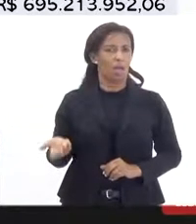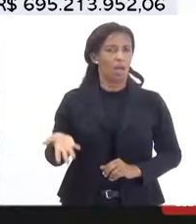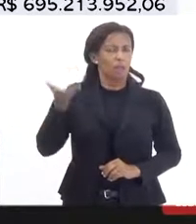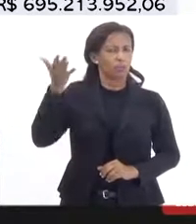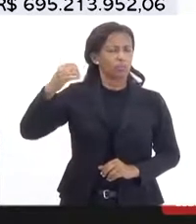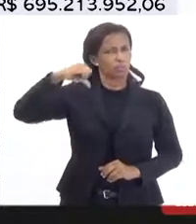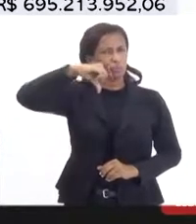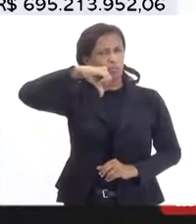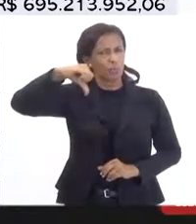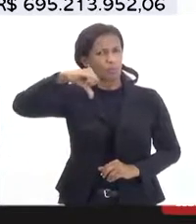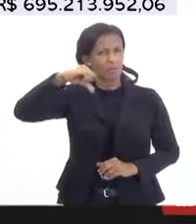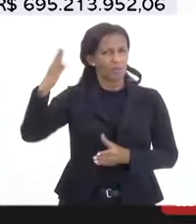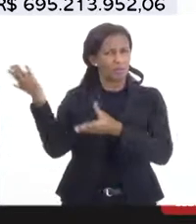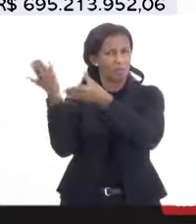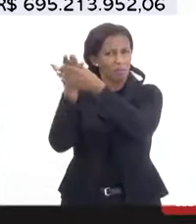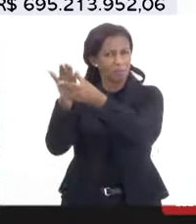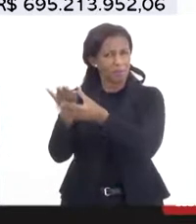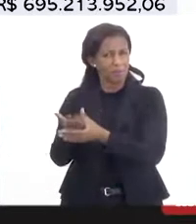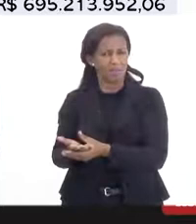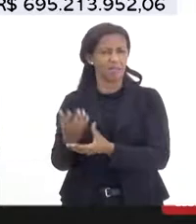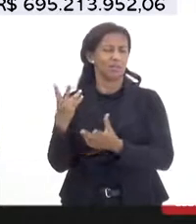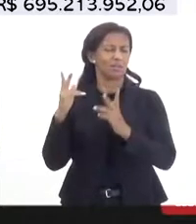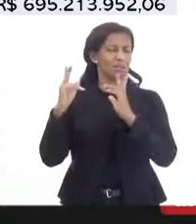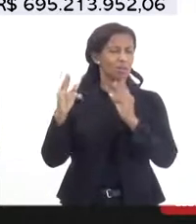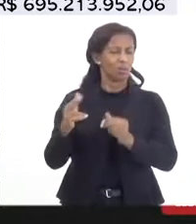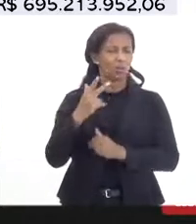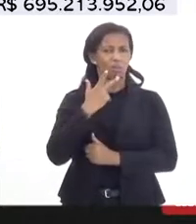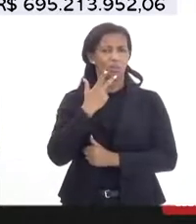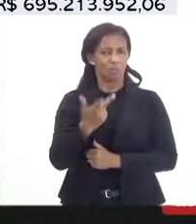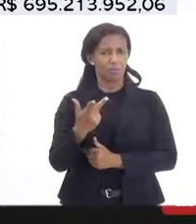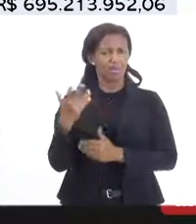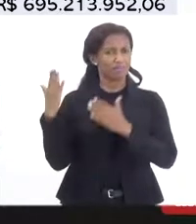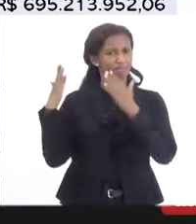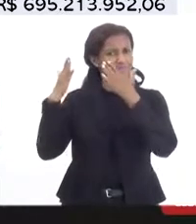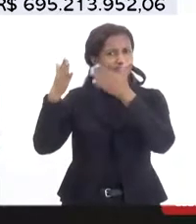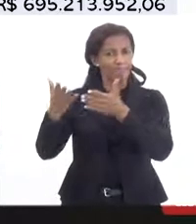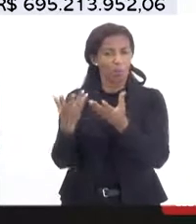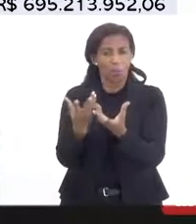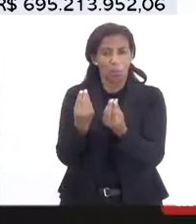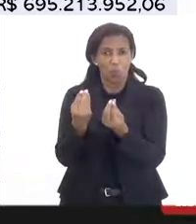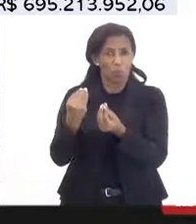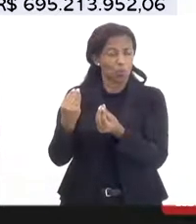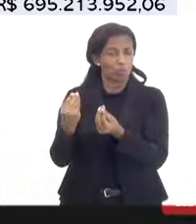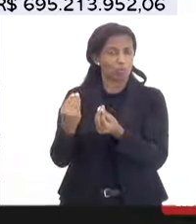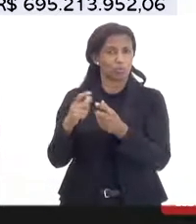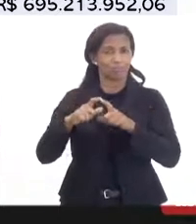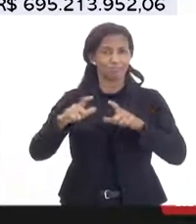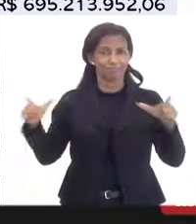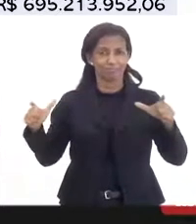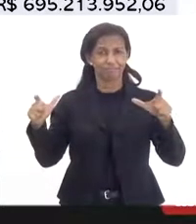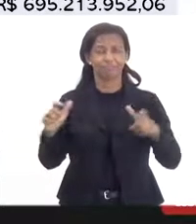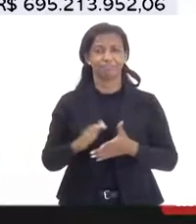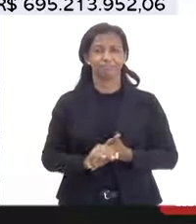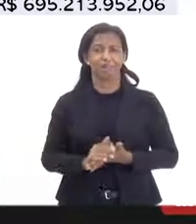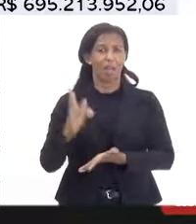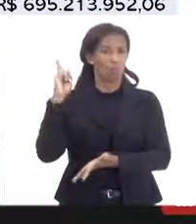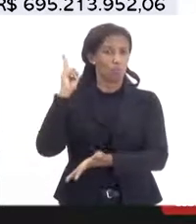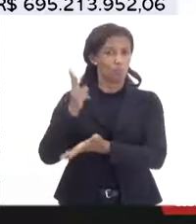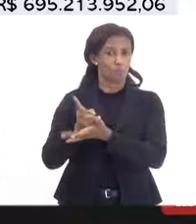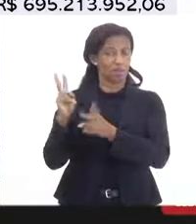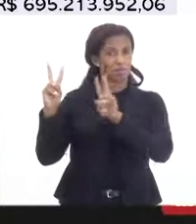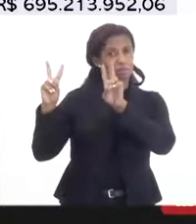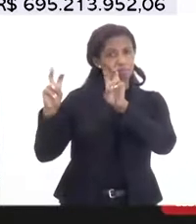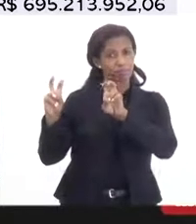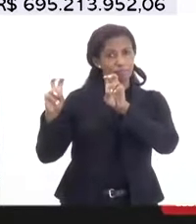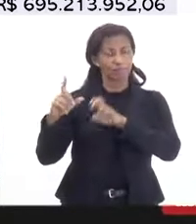99 processos, como eu disse, um contencioso muito grande, tá, em relação a um mesmo assunto, e